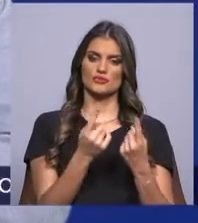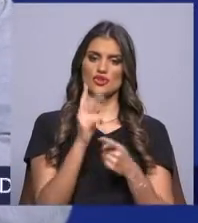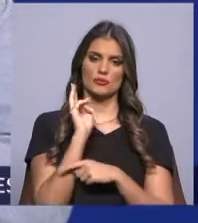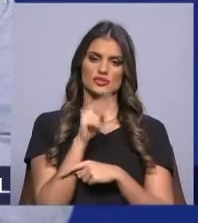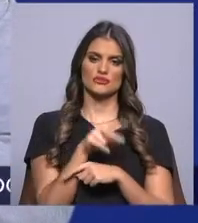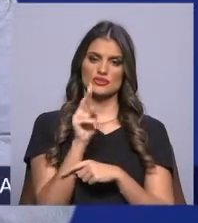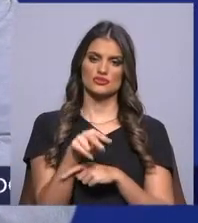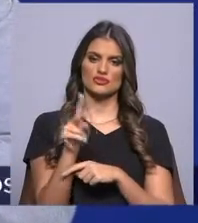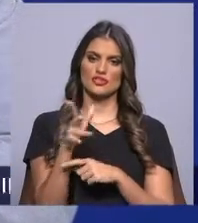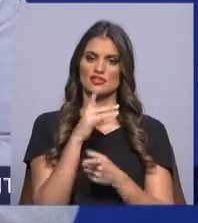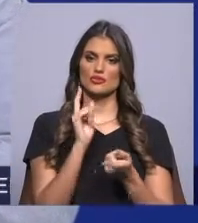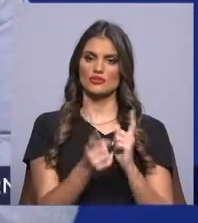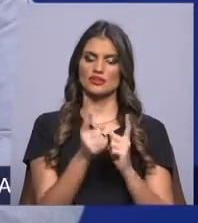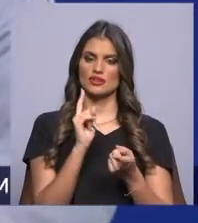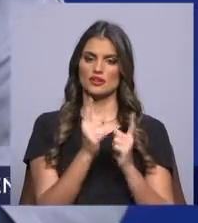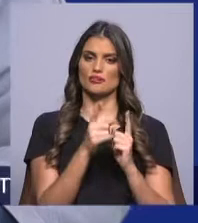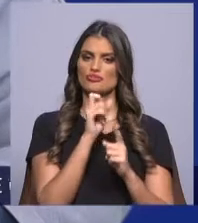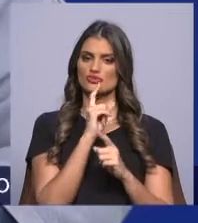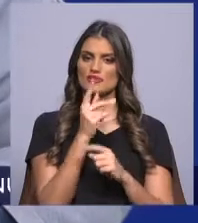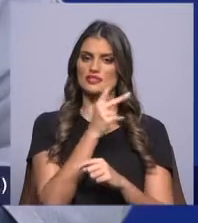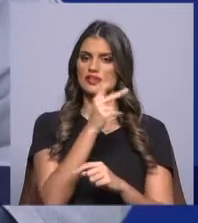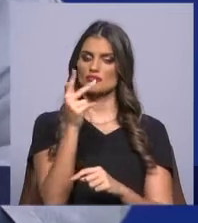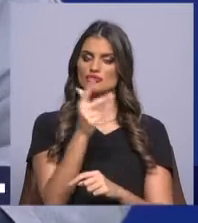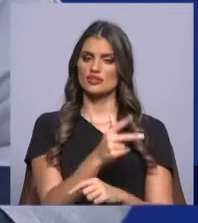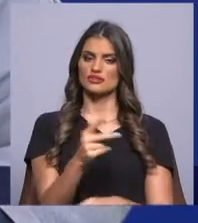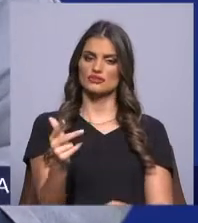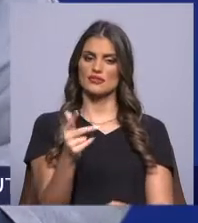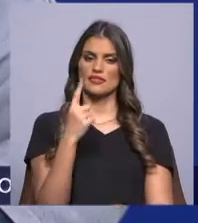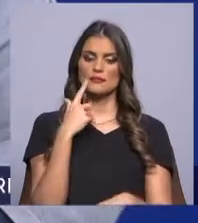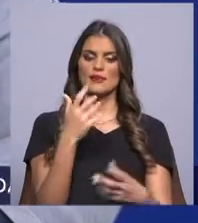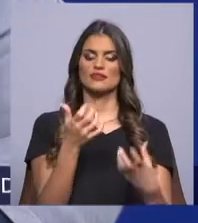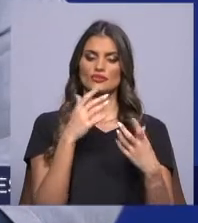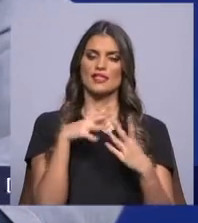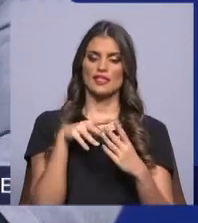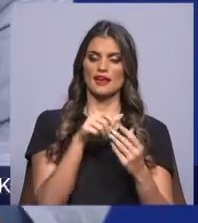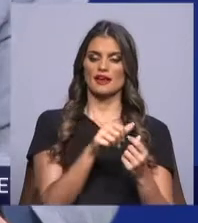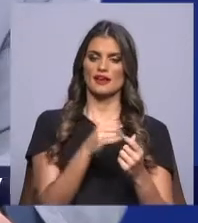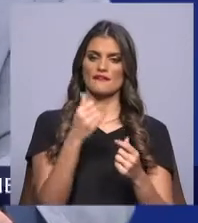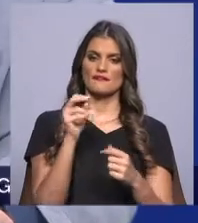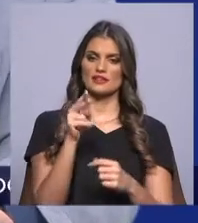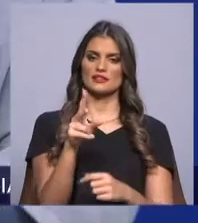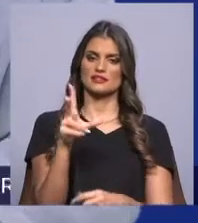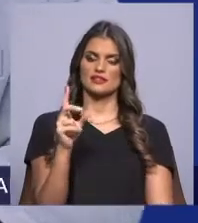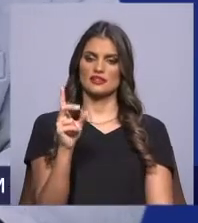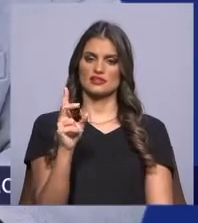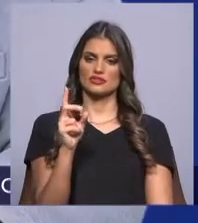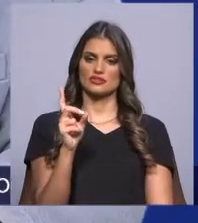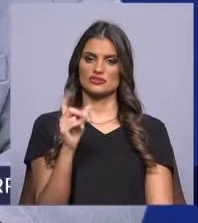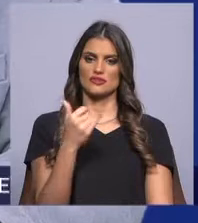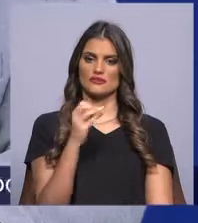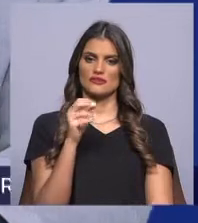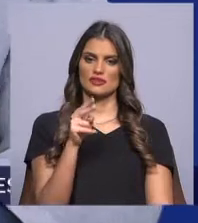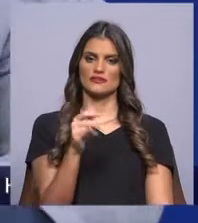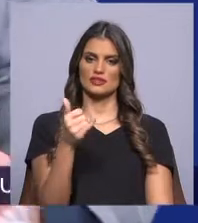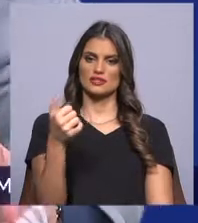deste asteroide que diziam o seguinte: há uma probabilidade de 100% de impacto na Terra, às 20h16. E às